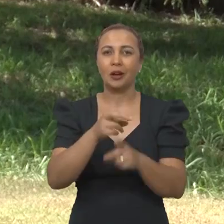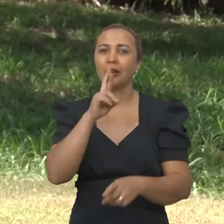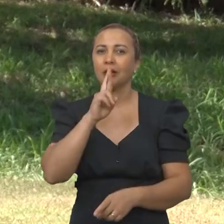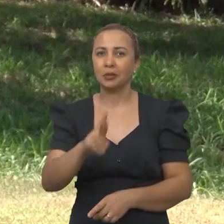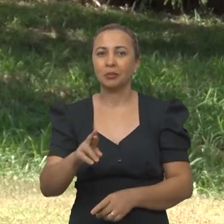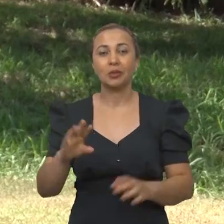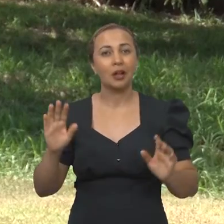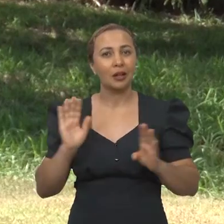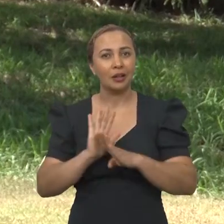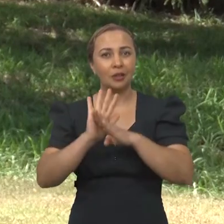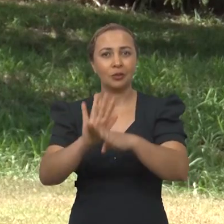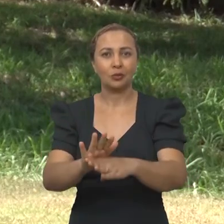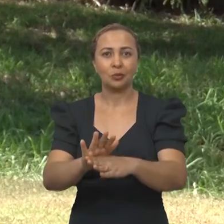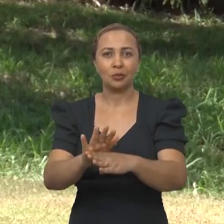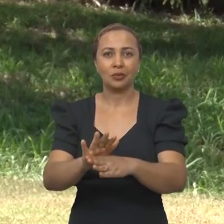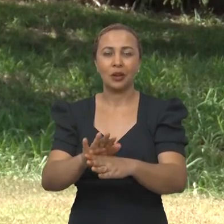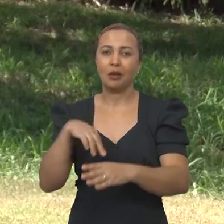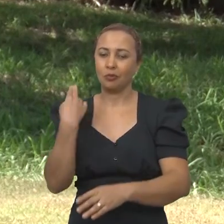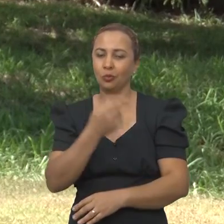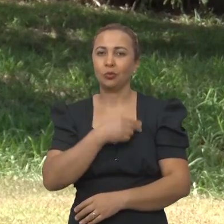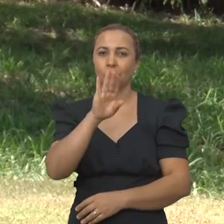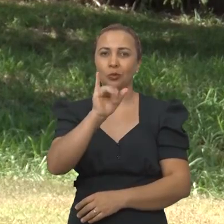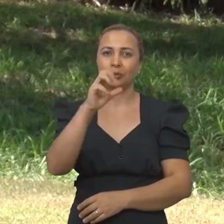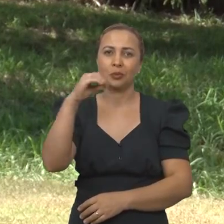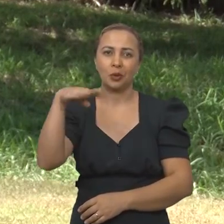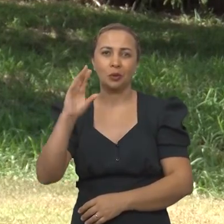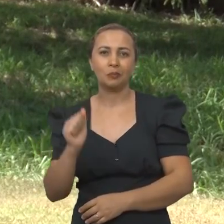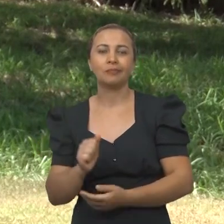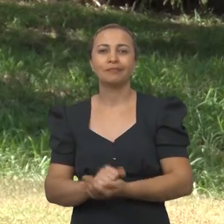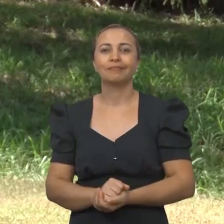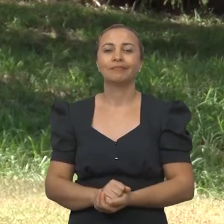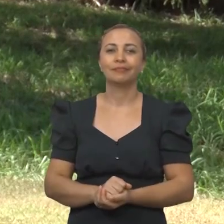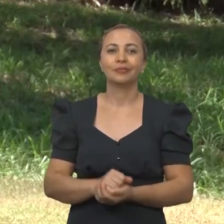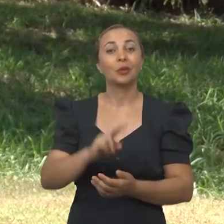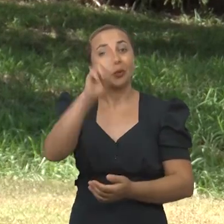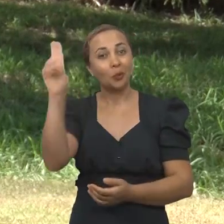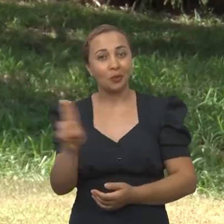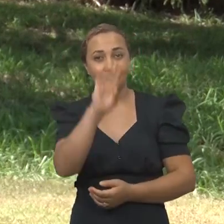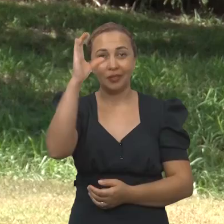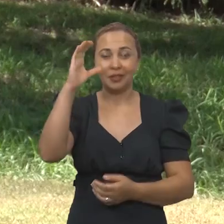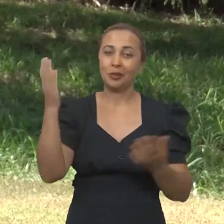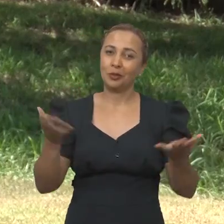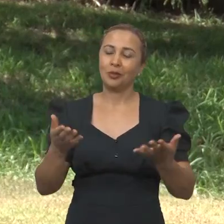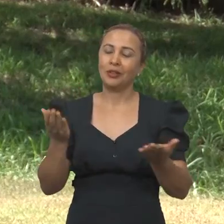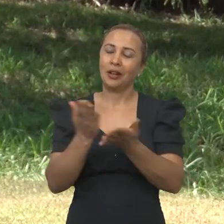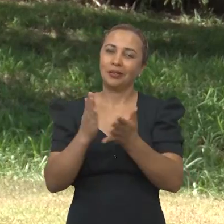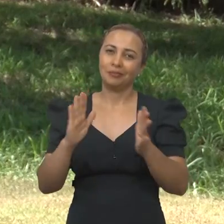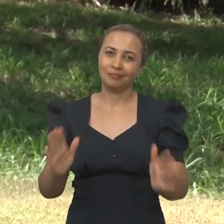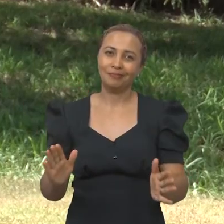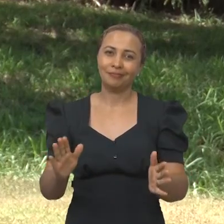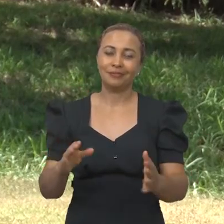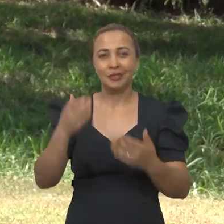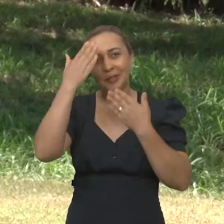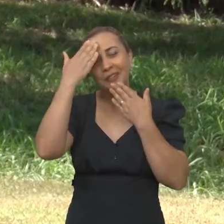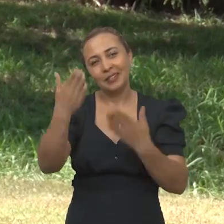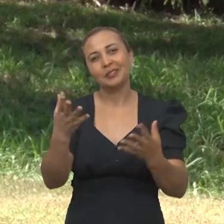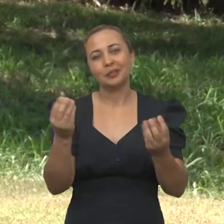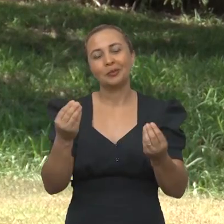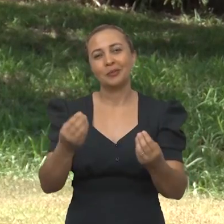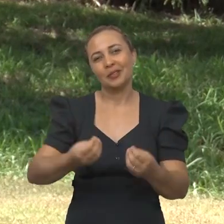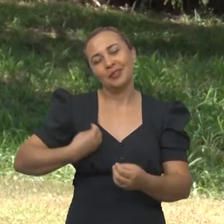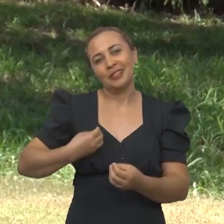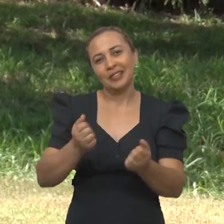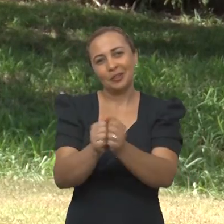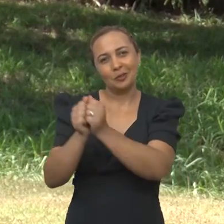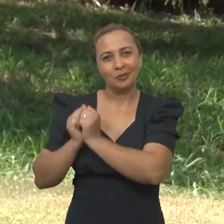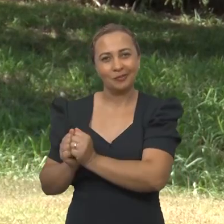encontrar soluções que contribuem com a sobrevivência do nosso bioma. Bom, o Universiência de hoje fica por aqui. Agradeço desde já